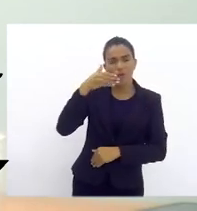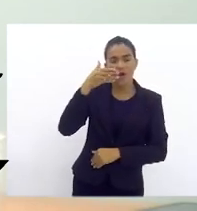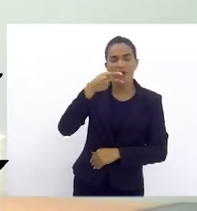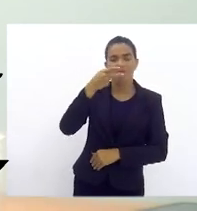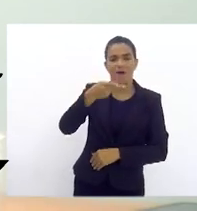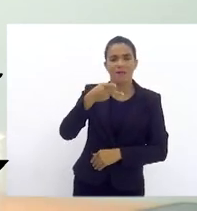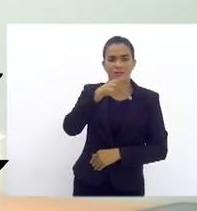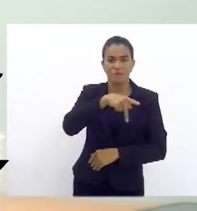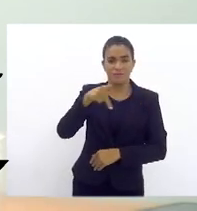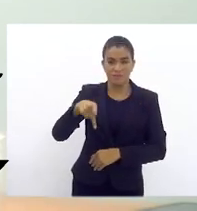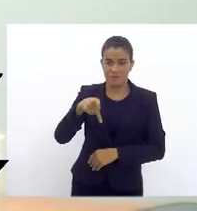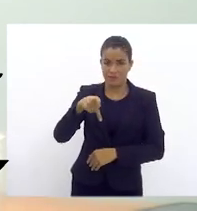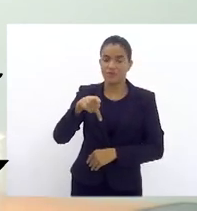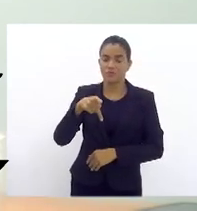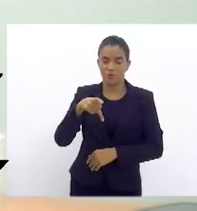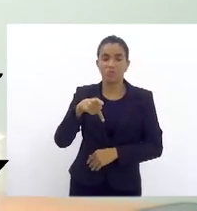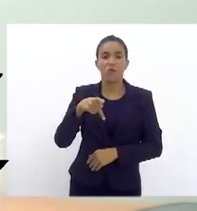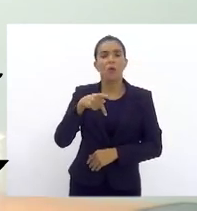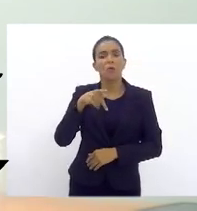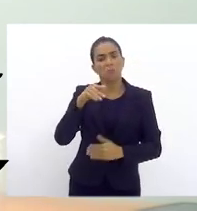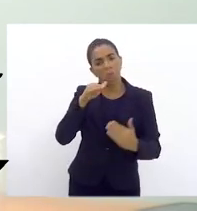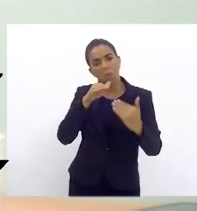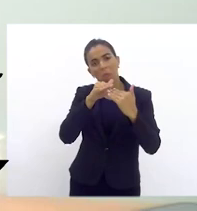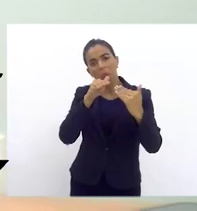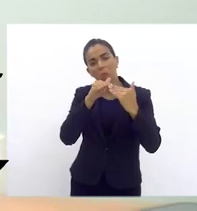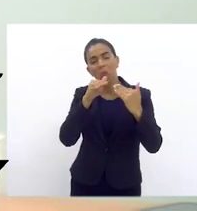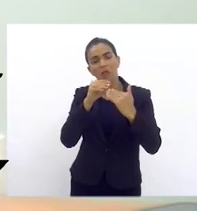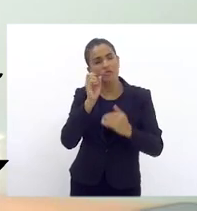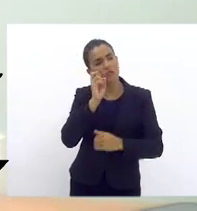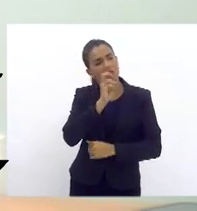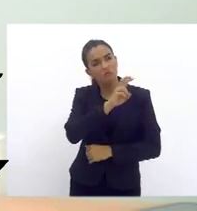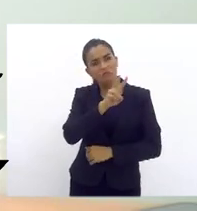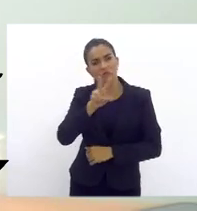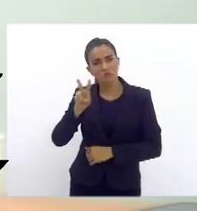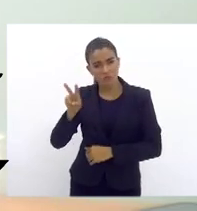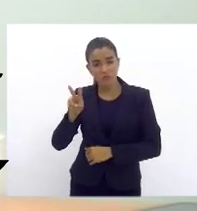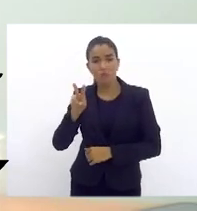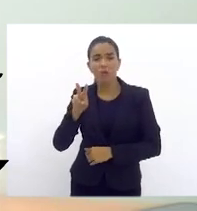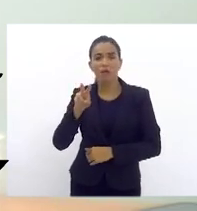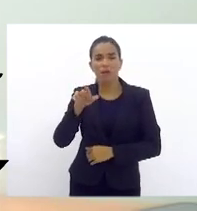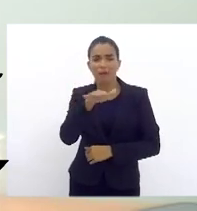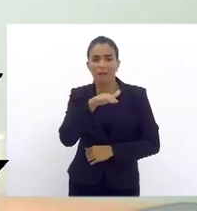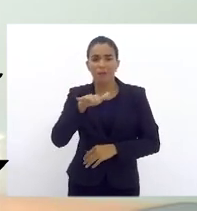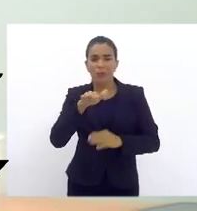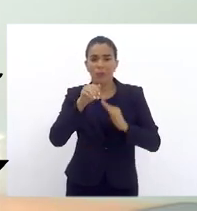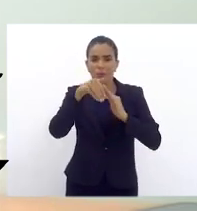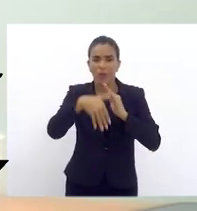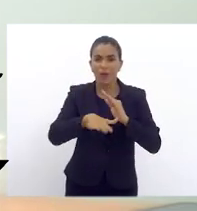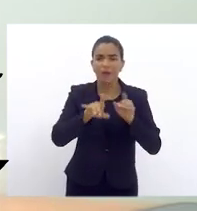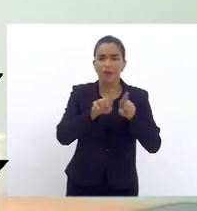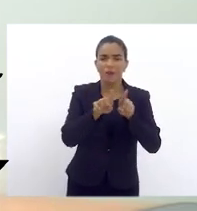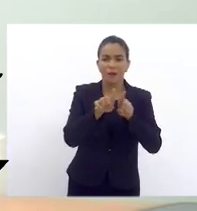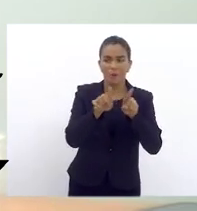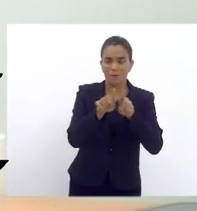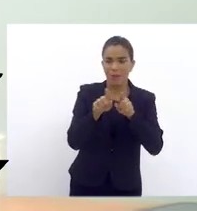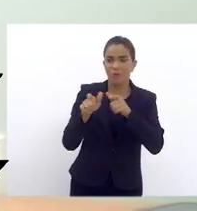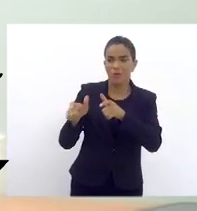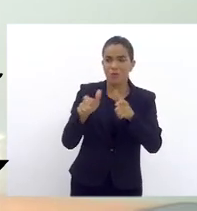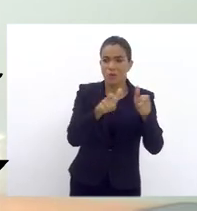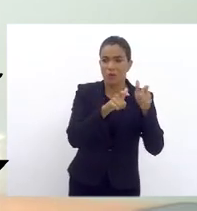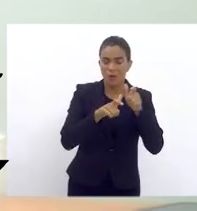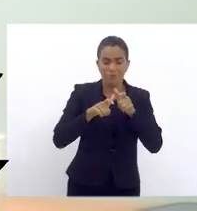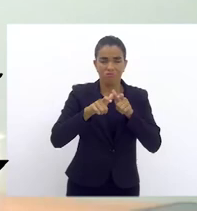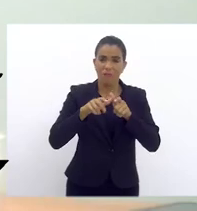o que nós temos visto ocorrer nos terreiros nas religiões de matriz africana